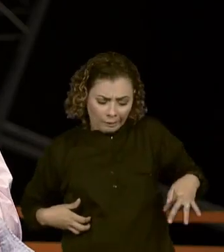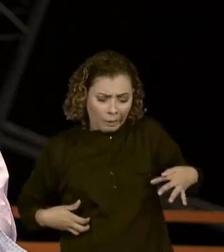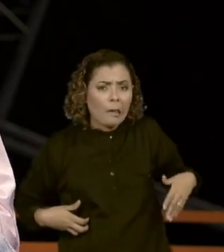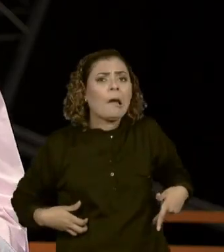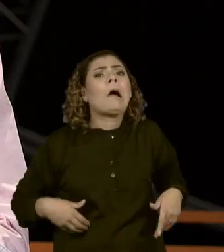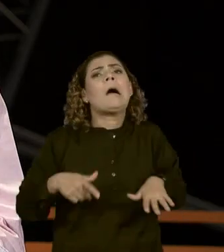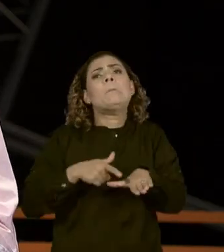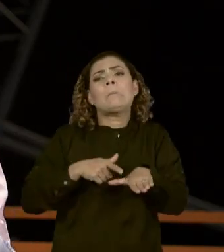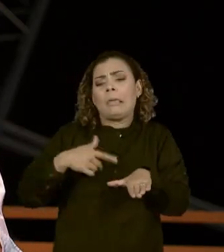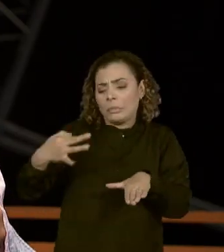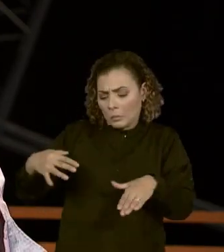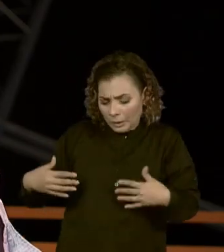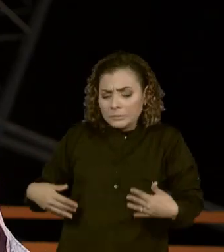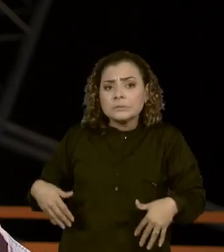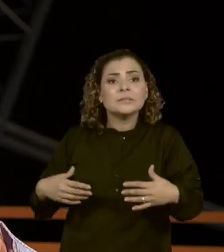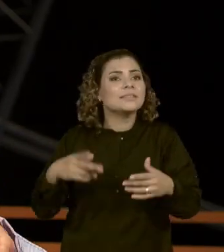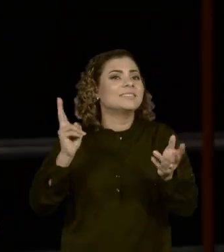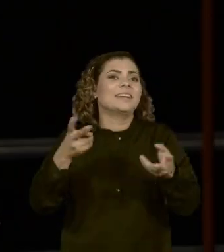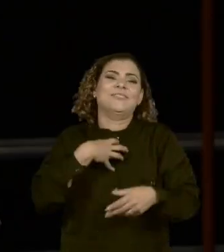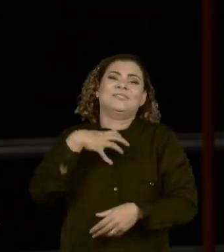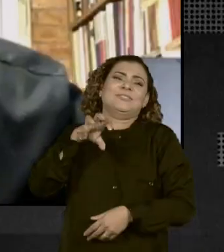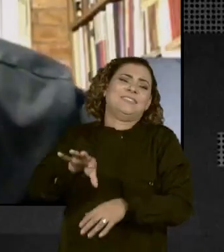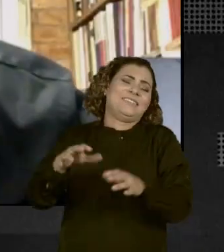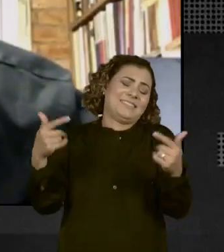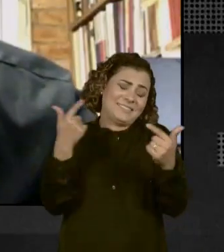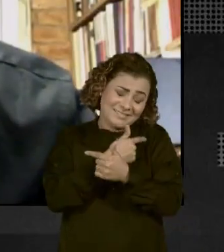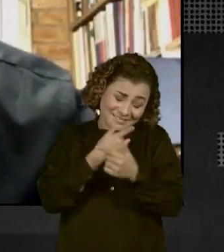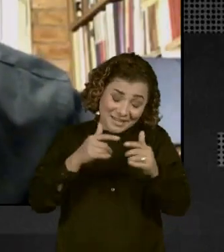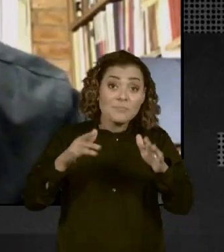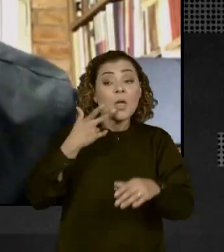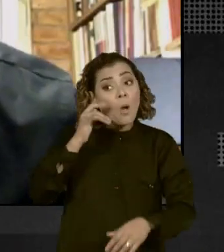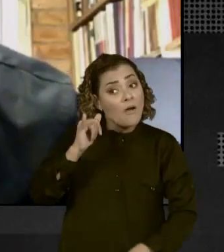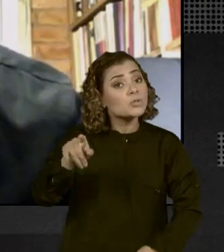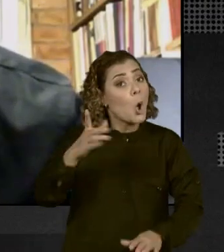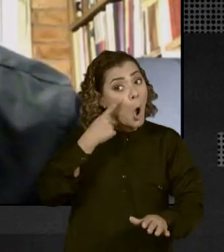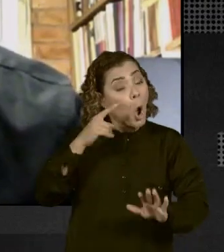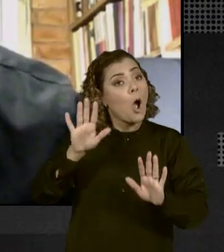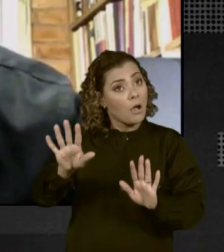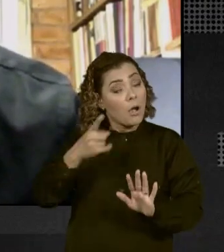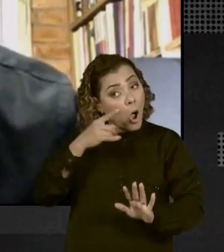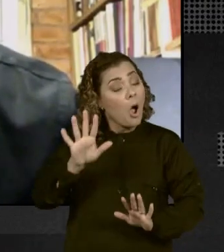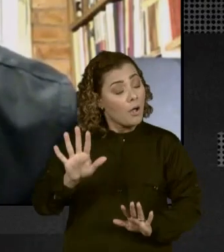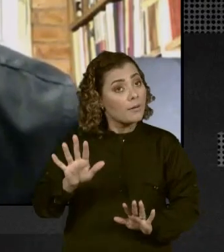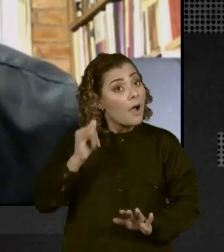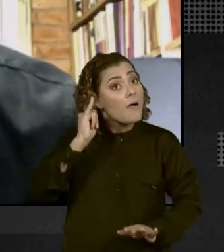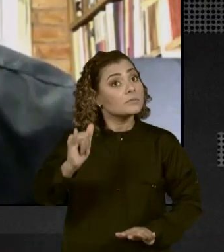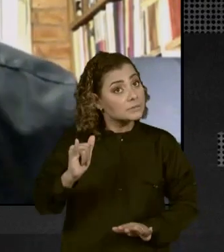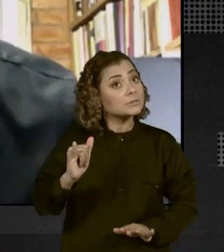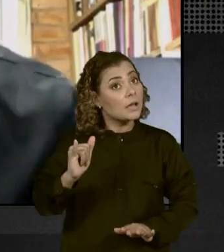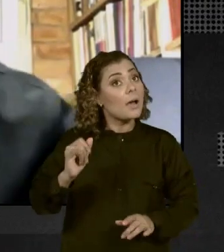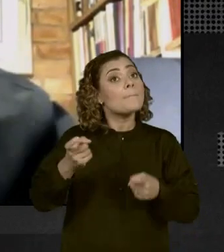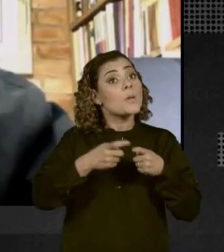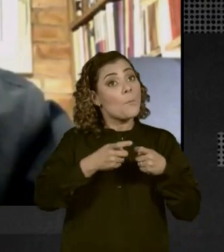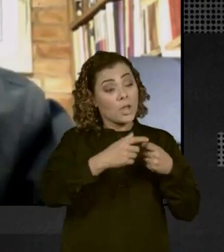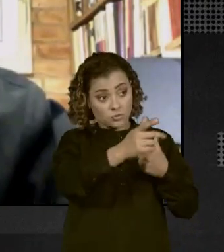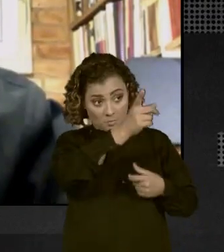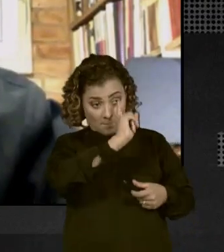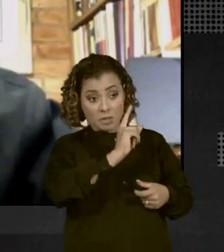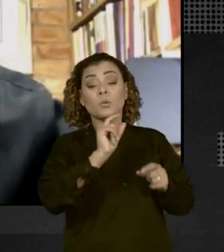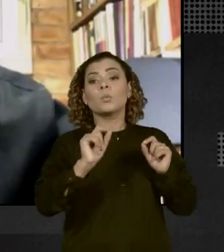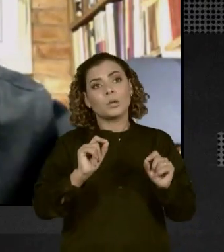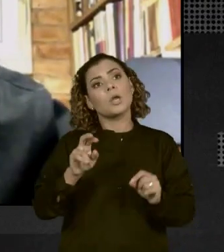E ele gosta tanto que, de vez em quando, ele ensaia umas voltas. Aí é só começar as voltas começa, ai, tá doendo aqui,